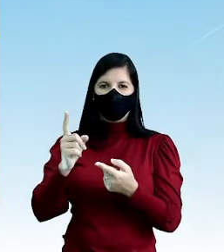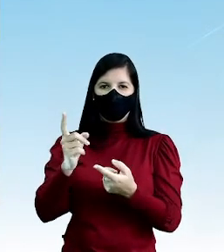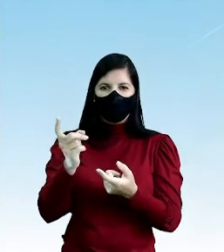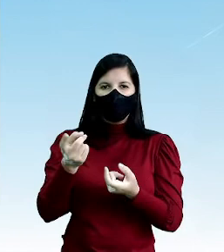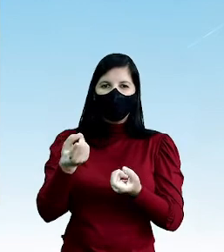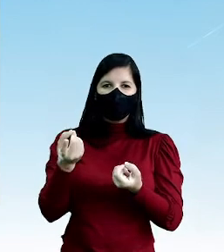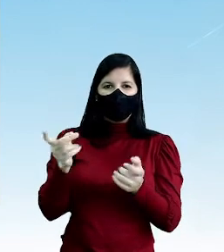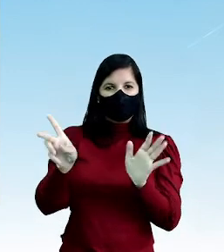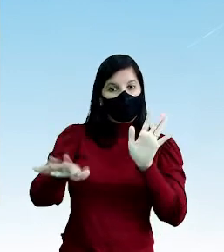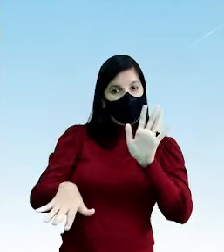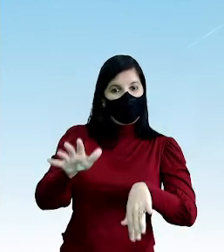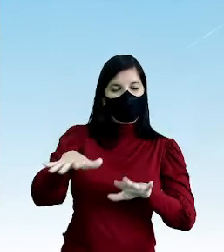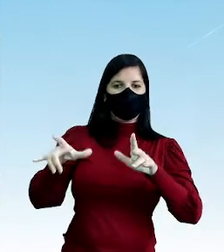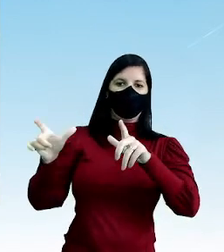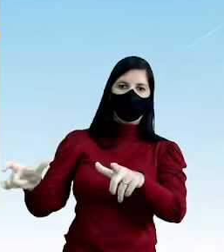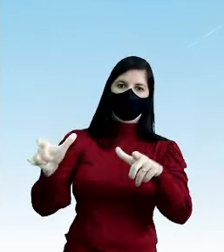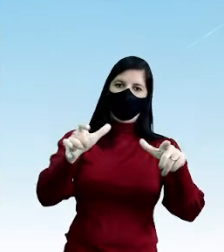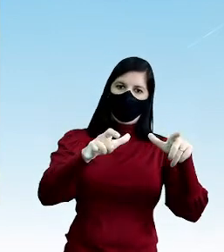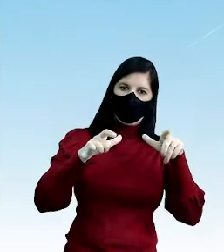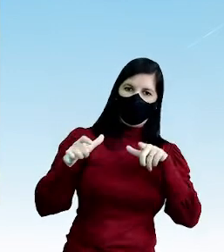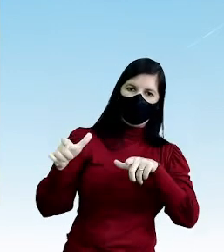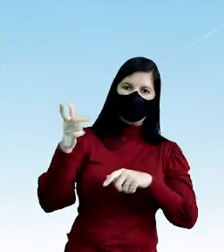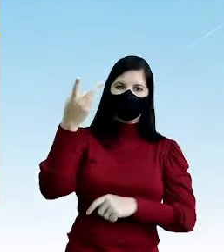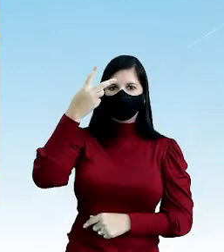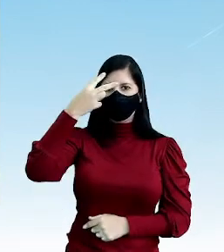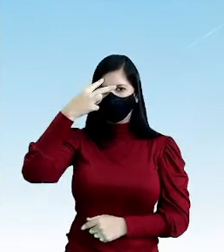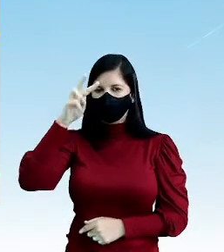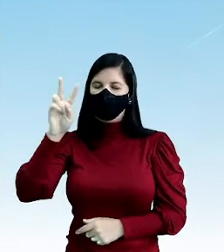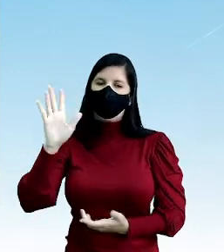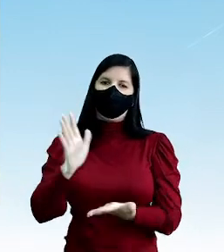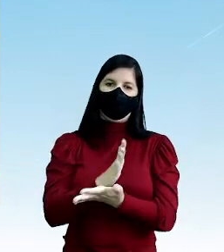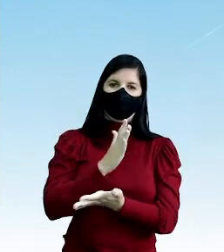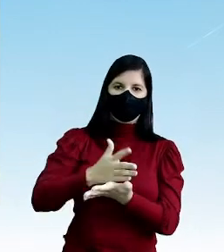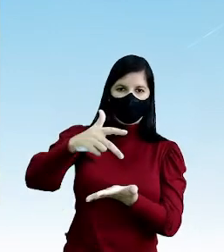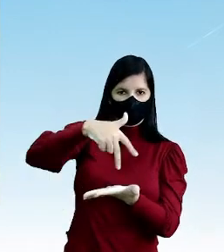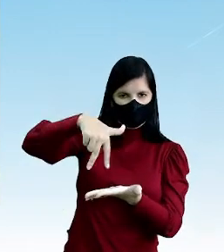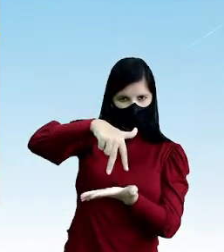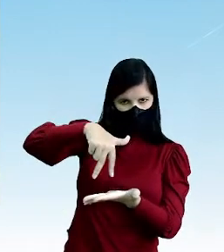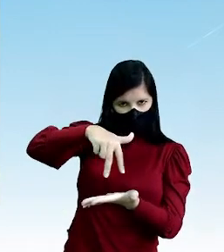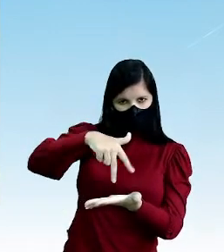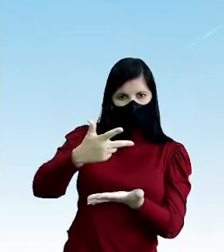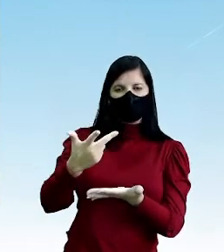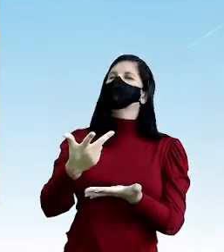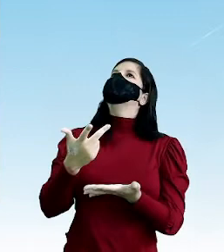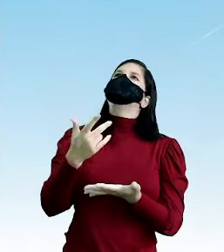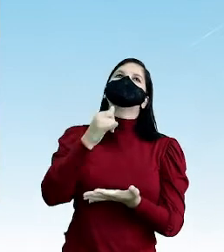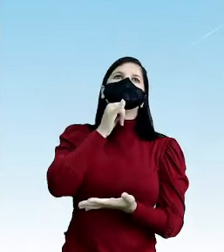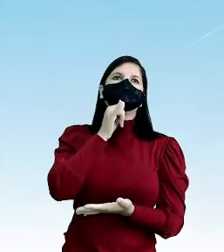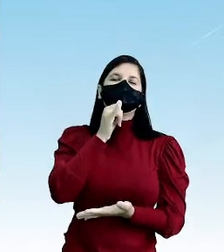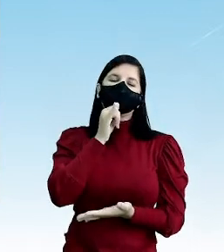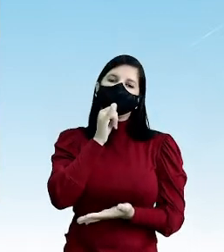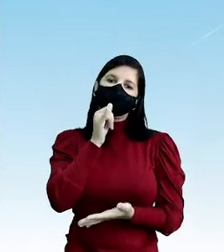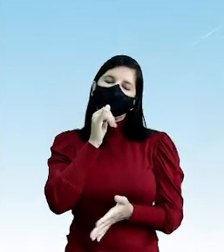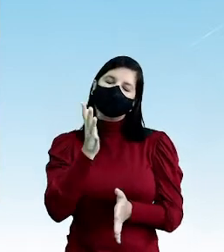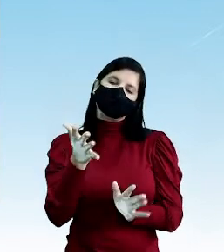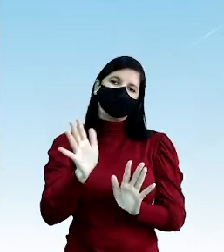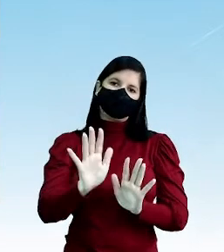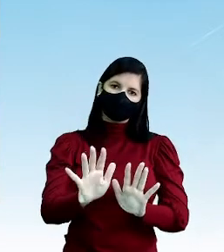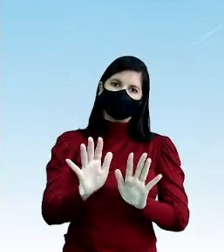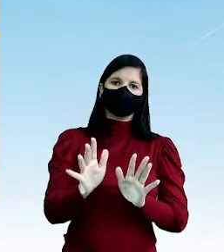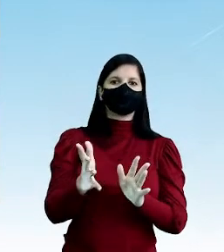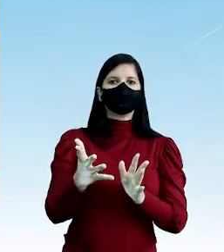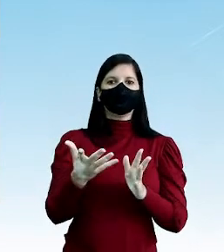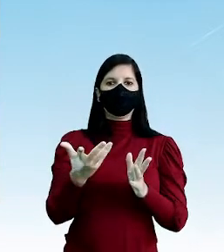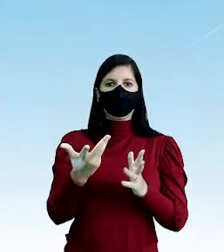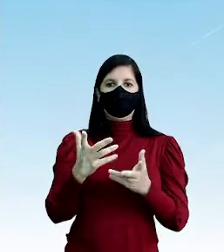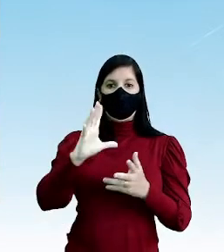cultura de cada lugar, da história de cada lugar. Então tem tipos de danças que contam a história, como mais ou menos se formou